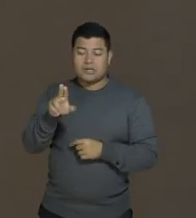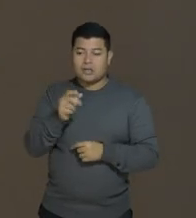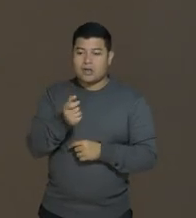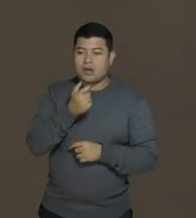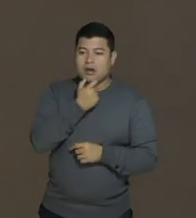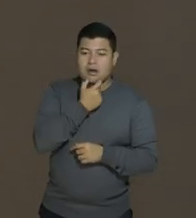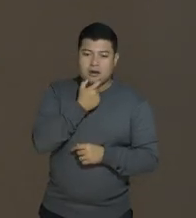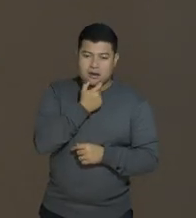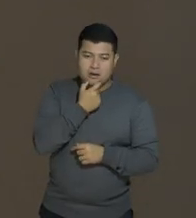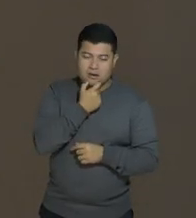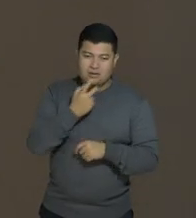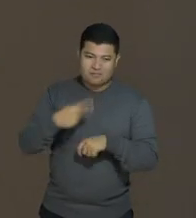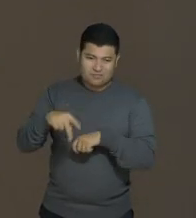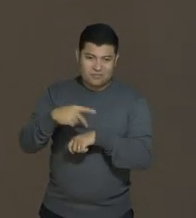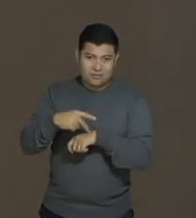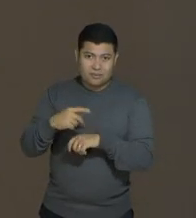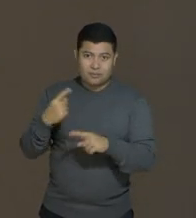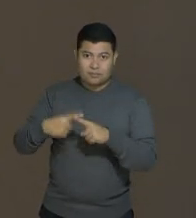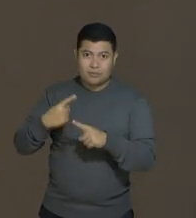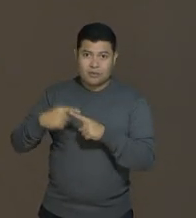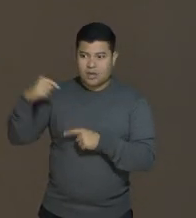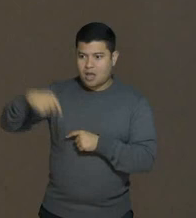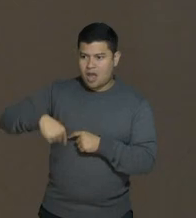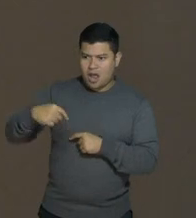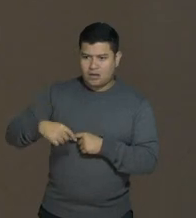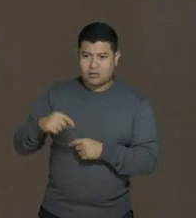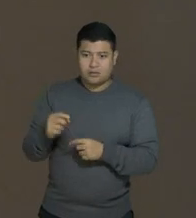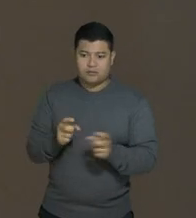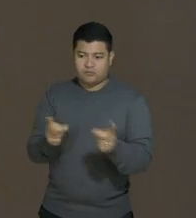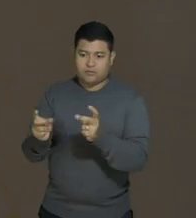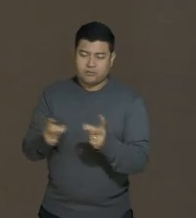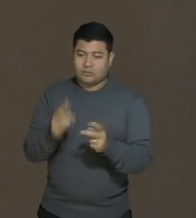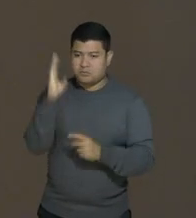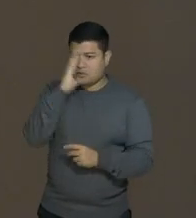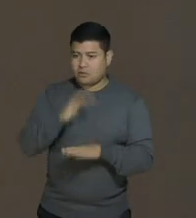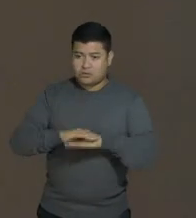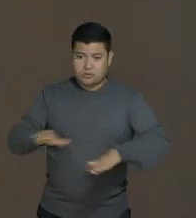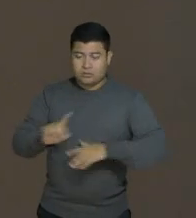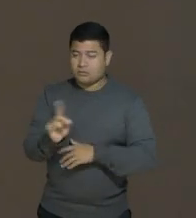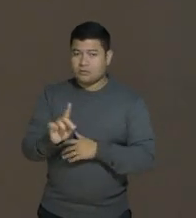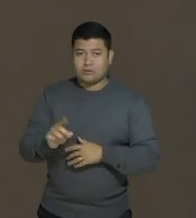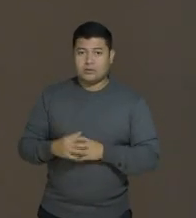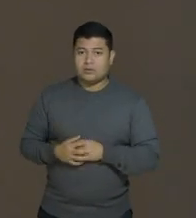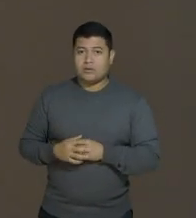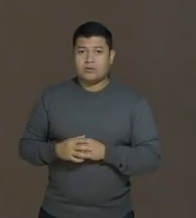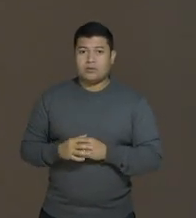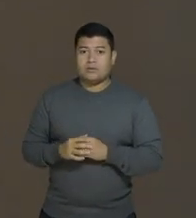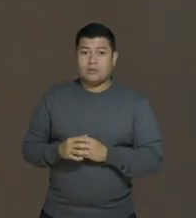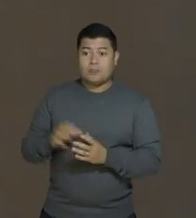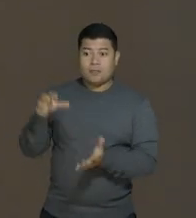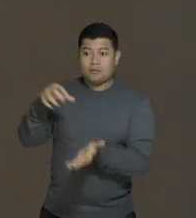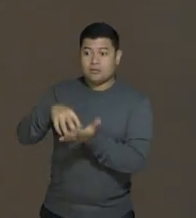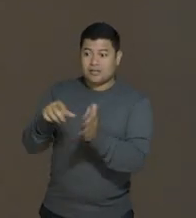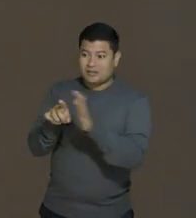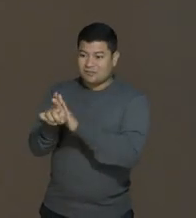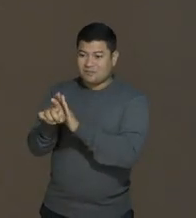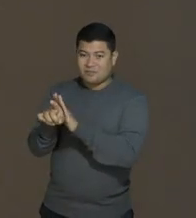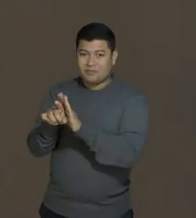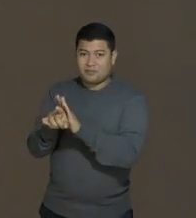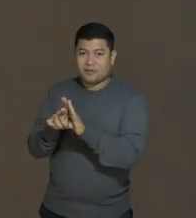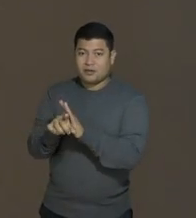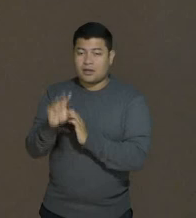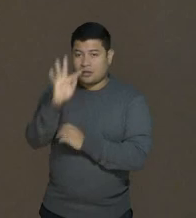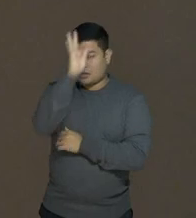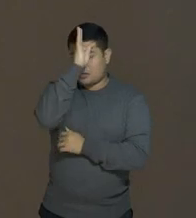essas medicações não são só no Brasil, né? Os maiores centros de pesquisas em TDAH